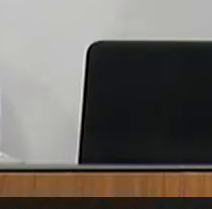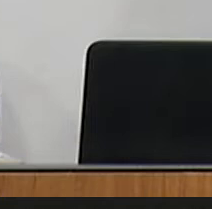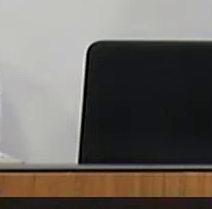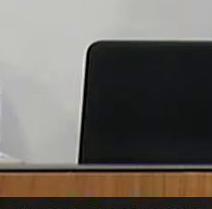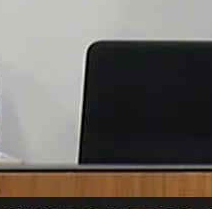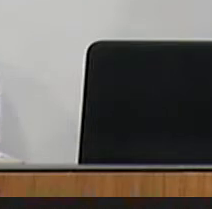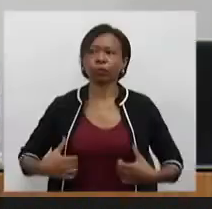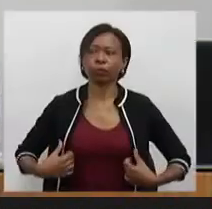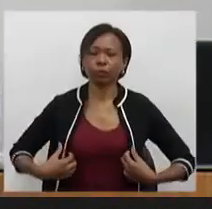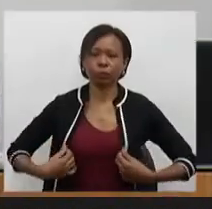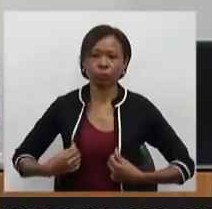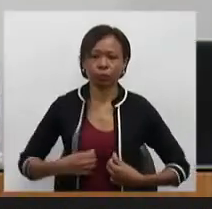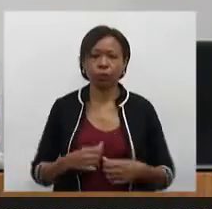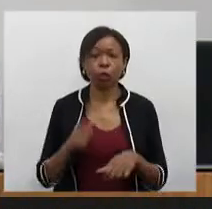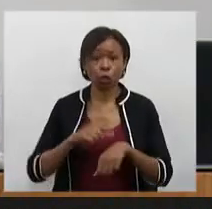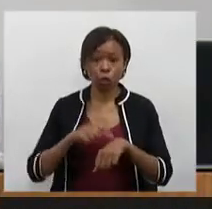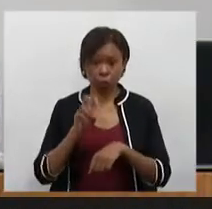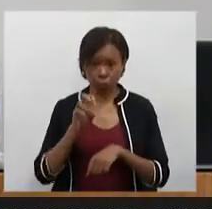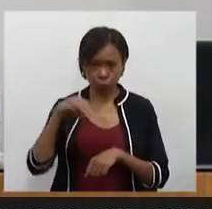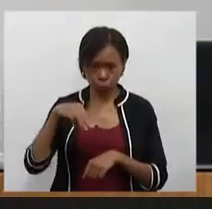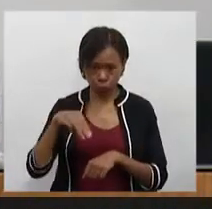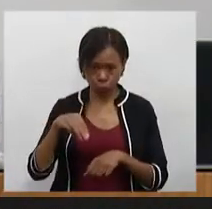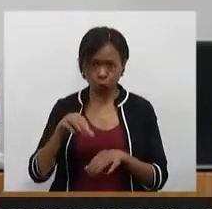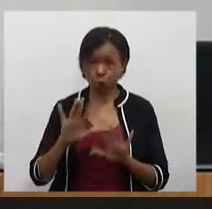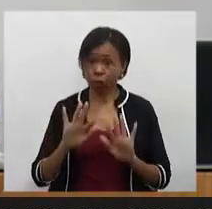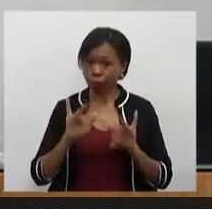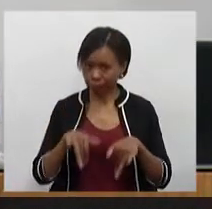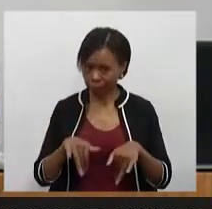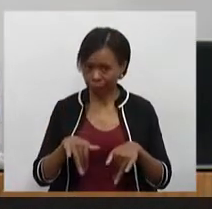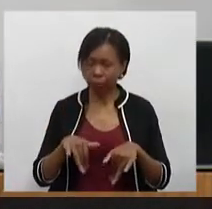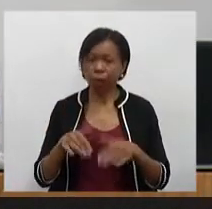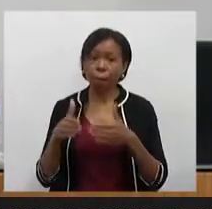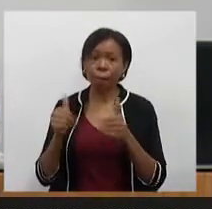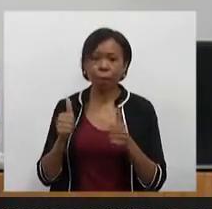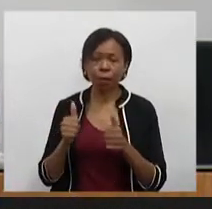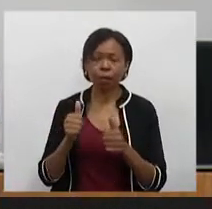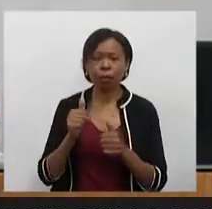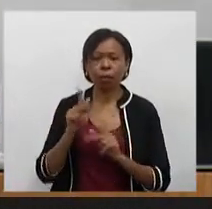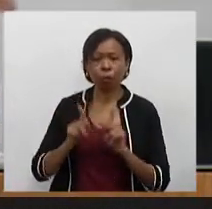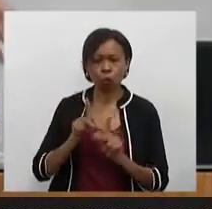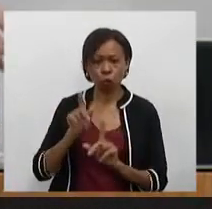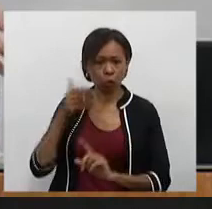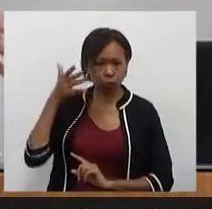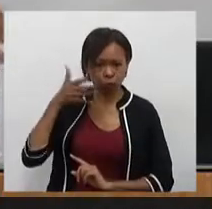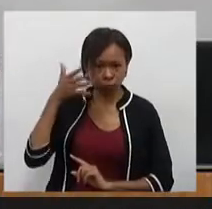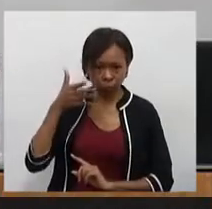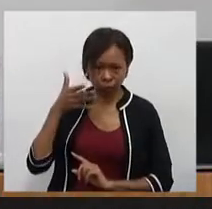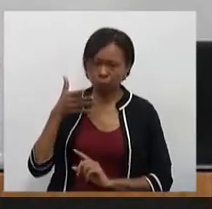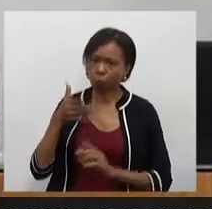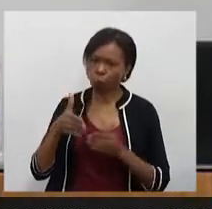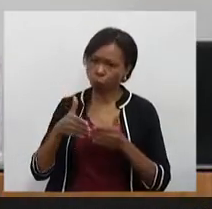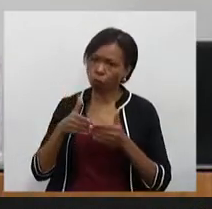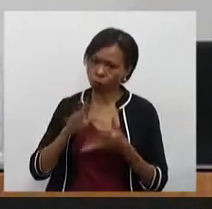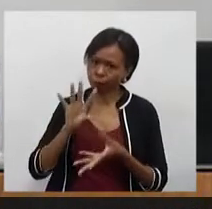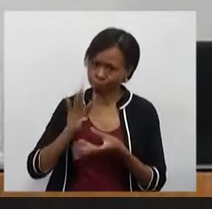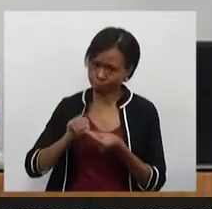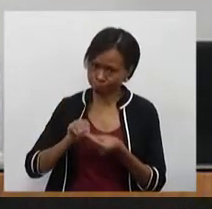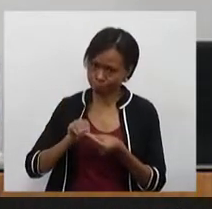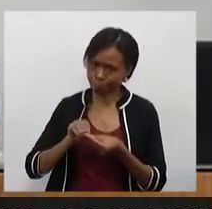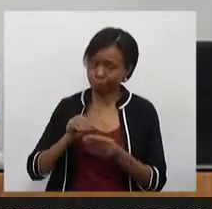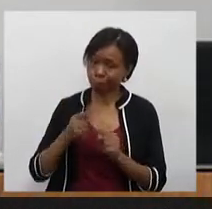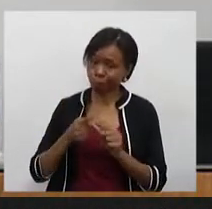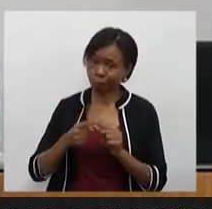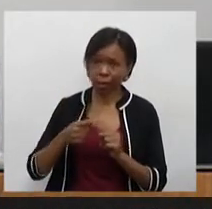quando terminar aqui os 5 minutos, pedir nosso participante aí que conclua, ok? Porque aqui a sinalização